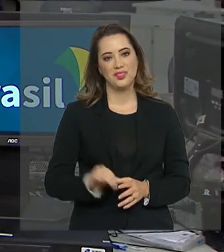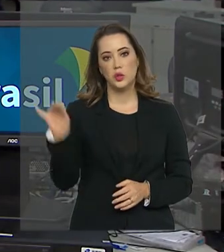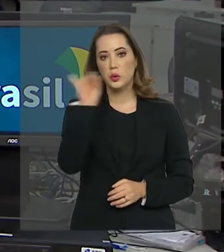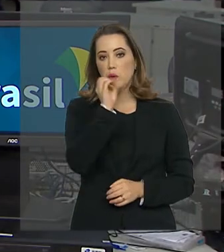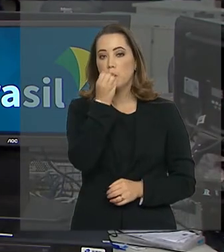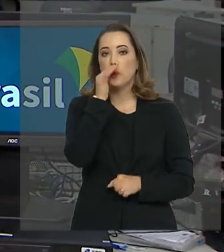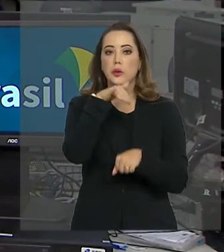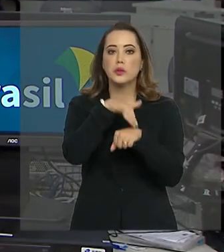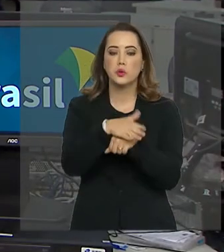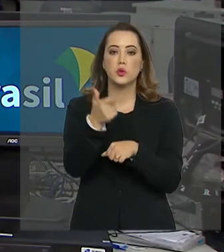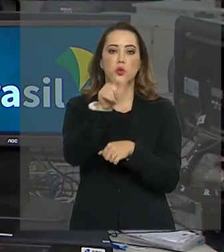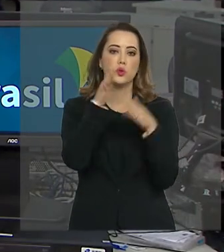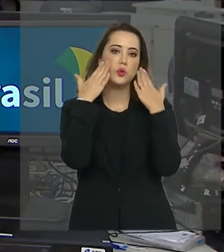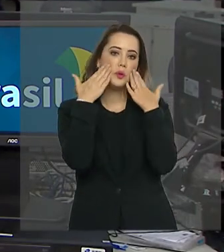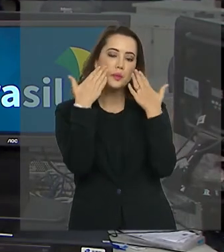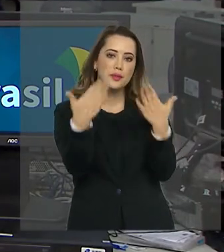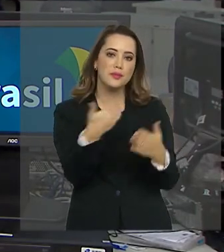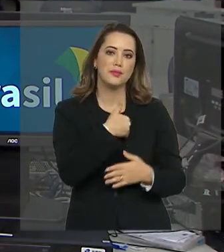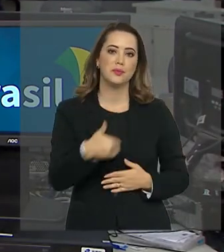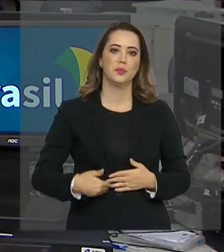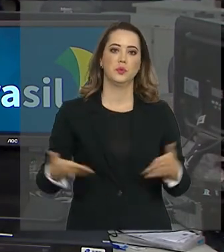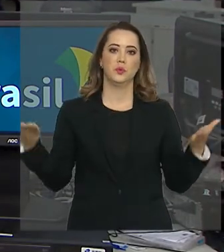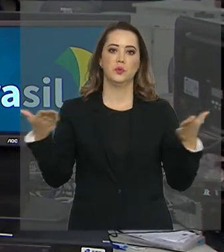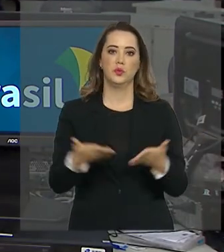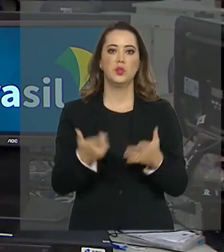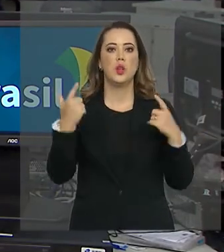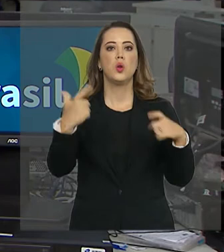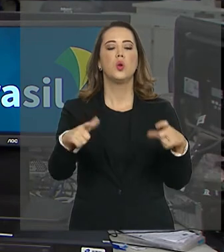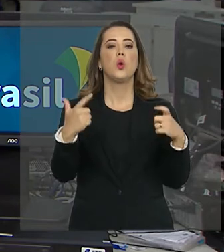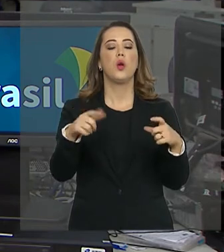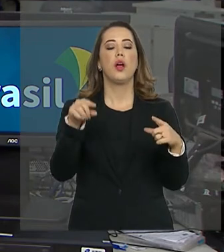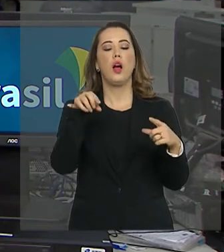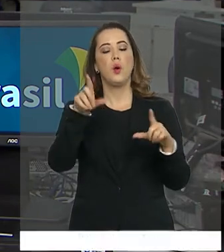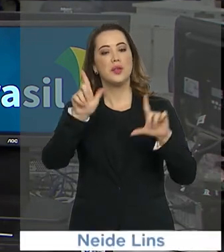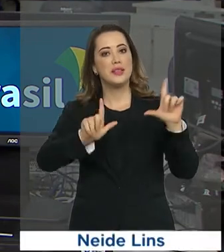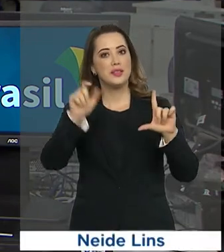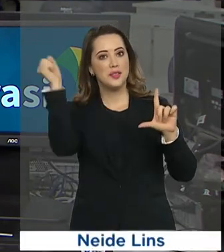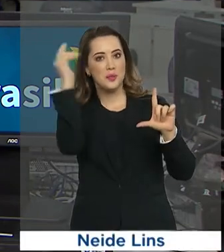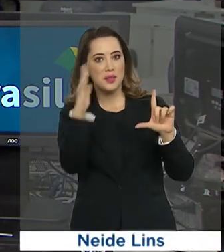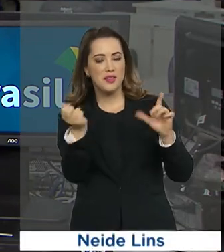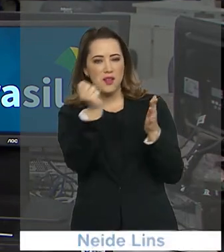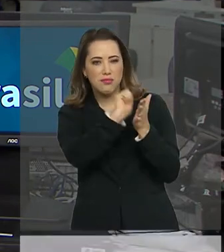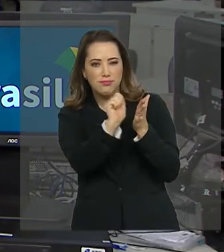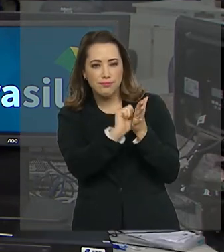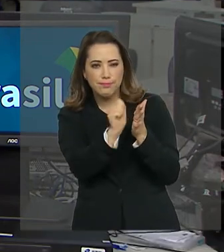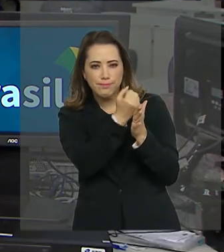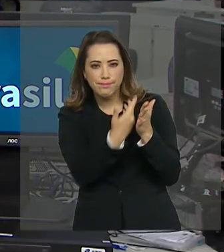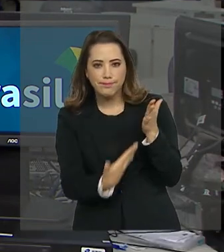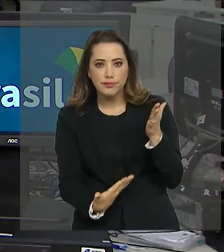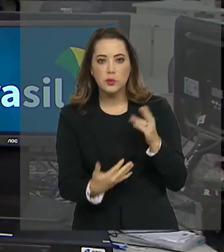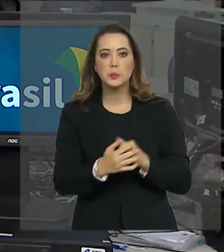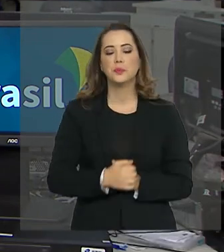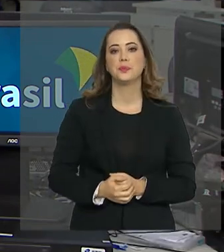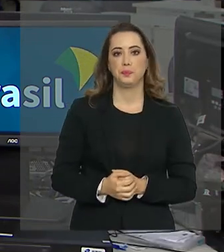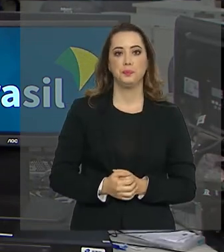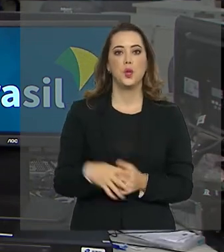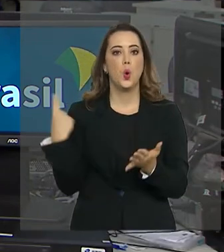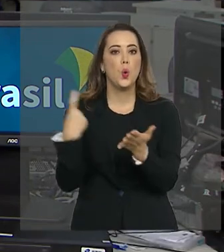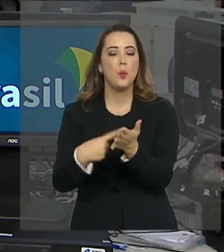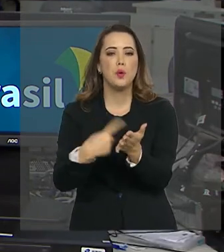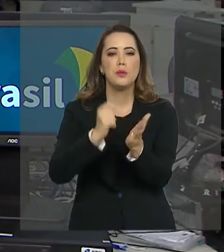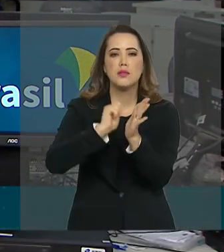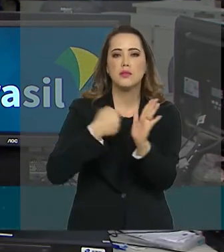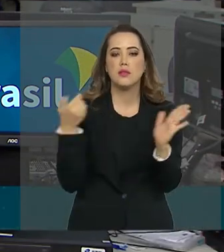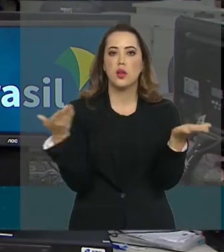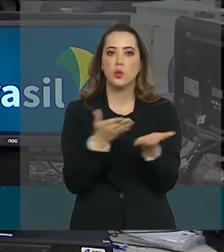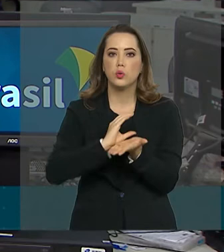Olá, boa noite. Já estamos de volta com o Governo Agora, direto aqui da redação da TV Brasil. Um acordo assinado hoje vai destinar 80